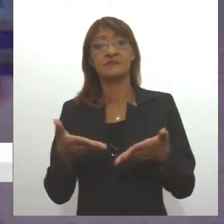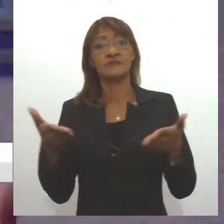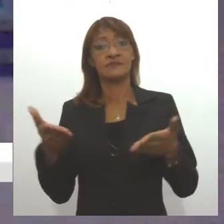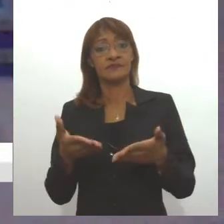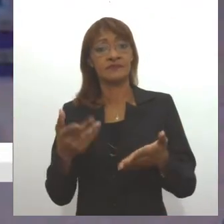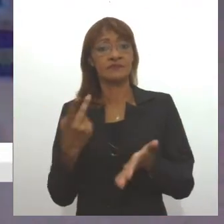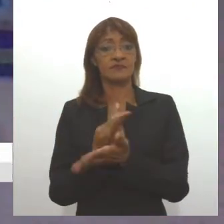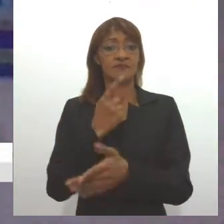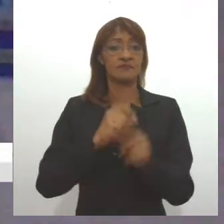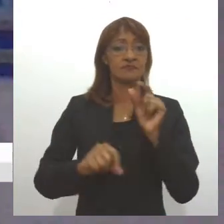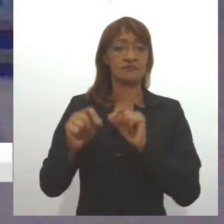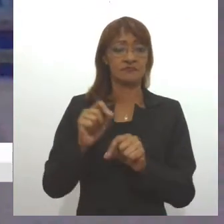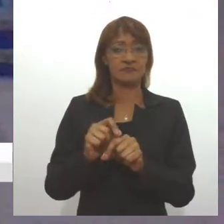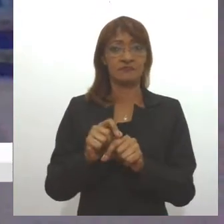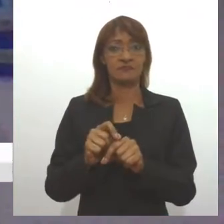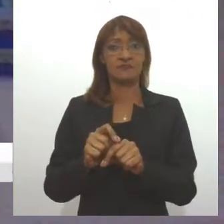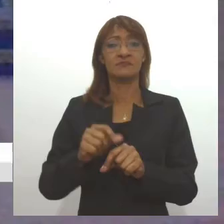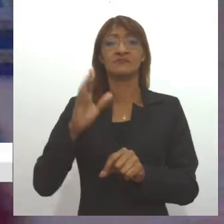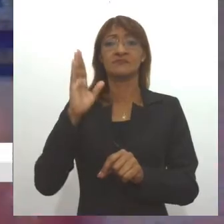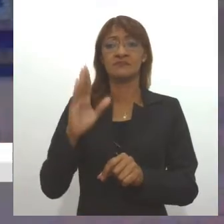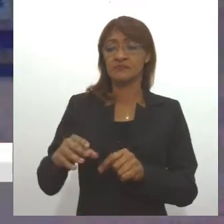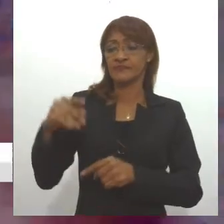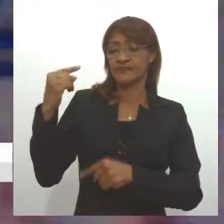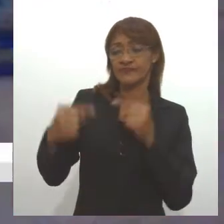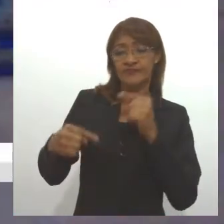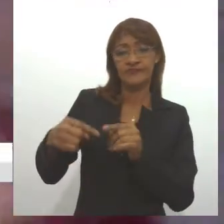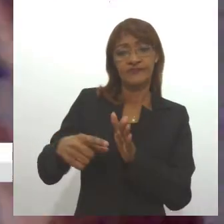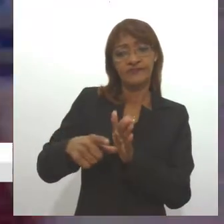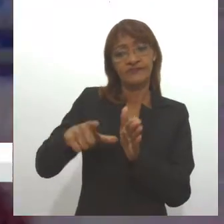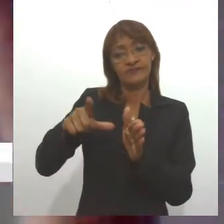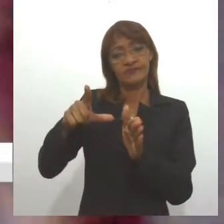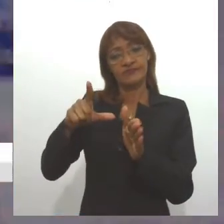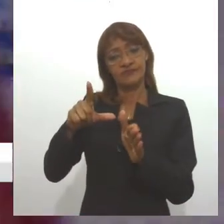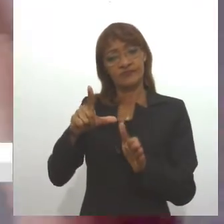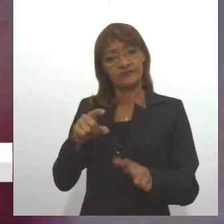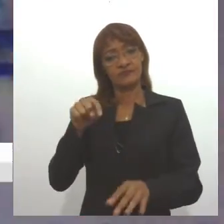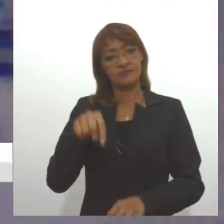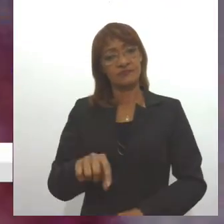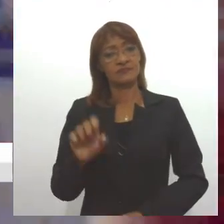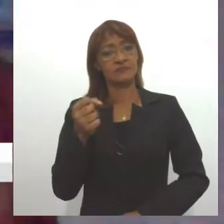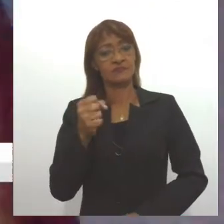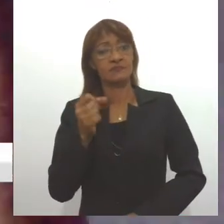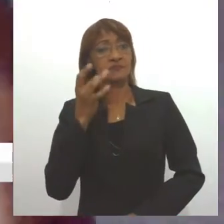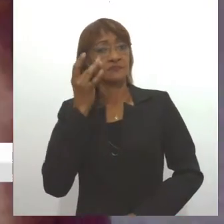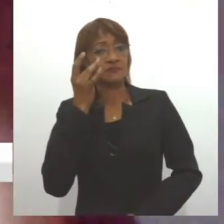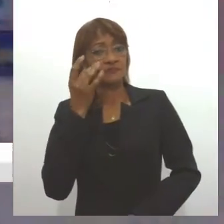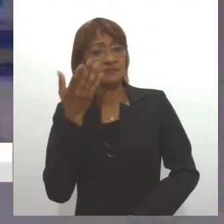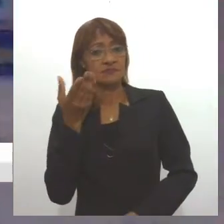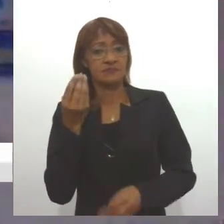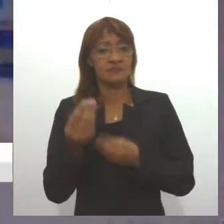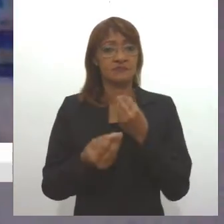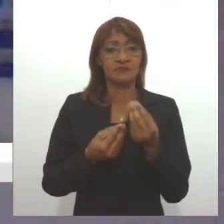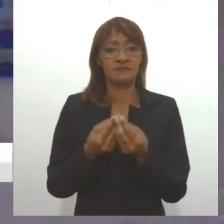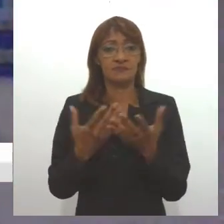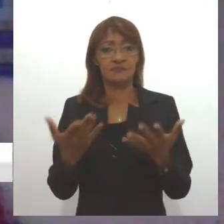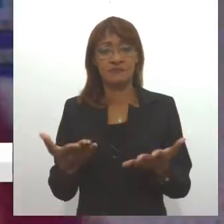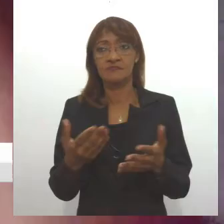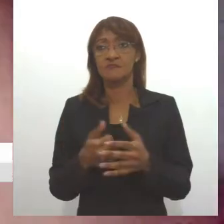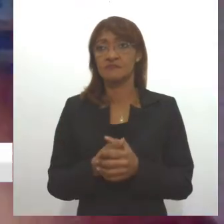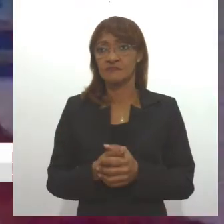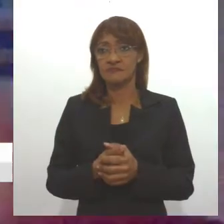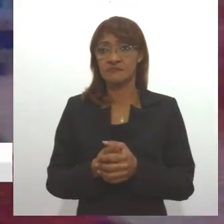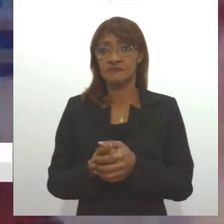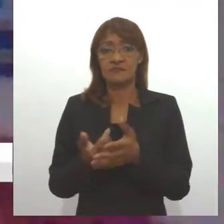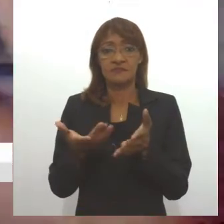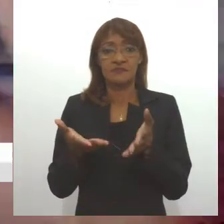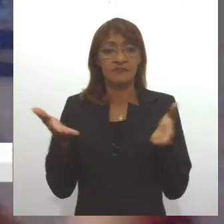gente teve um período de discussão, a gente está vivendo em Sergipe momentos que a gestão está retrocedendo no entendimento, a gente teve